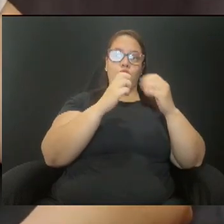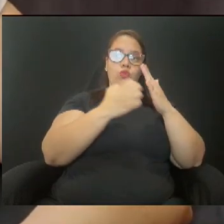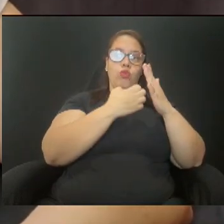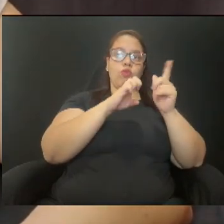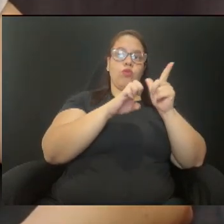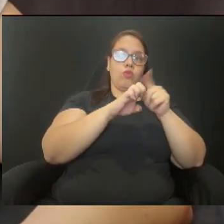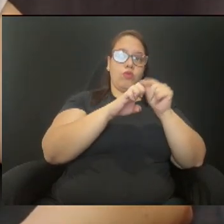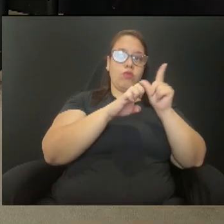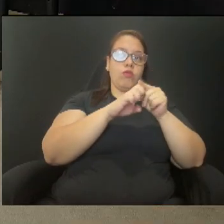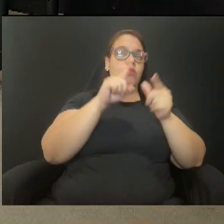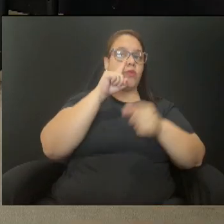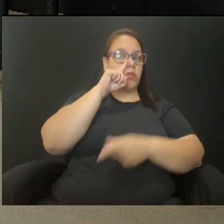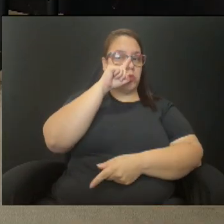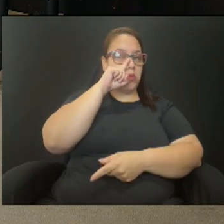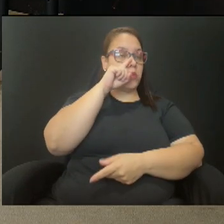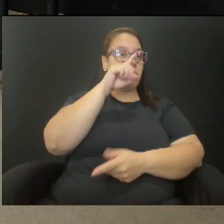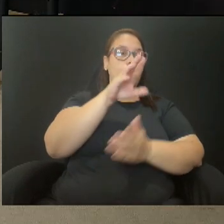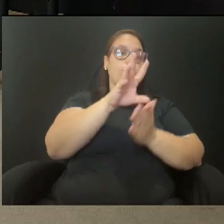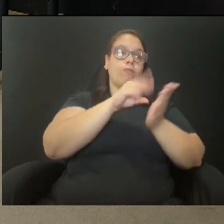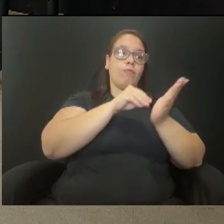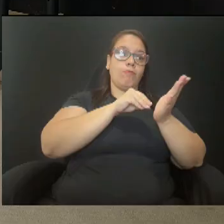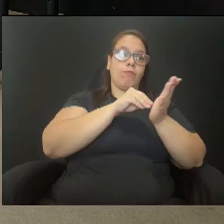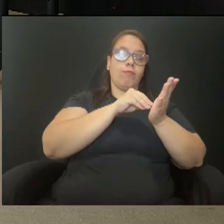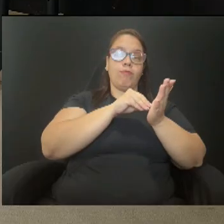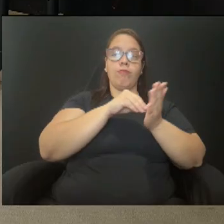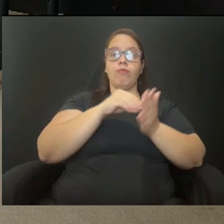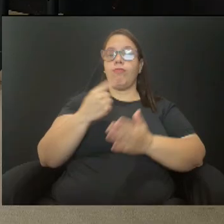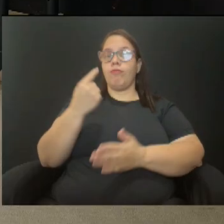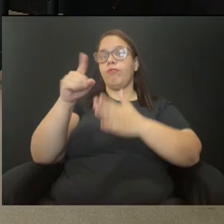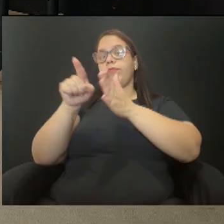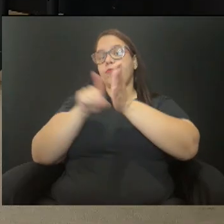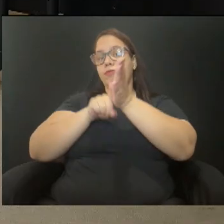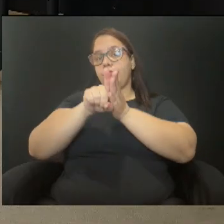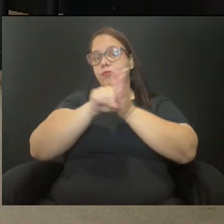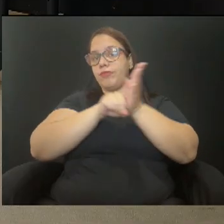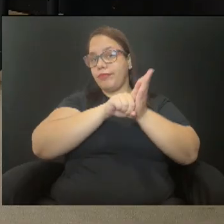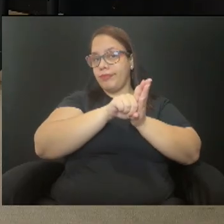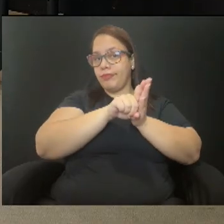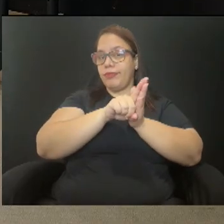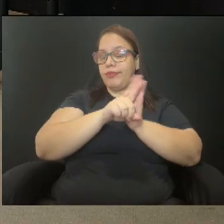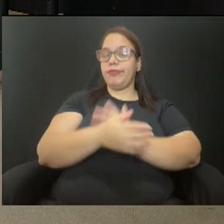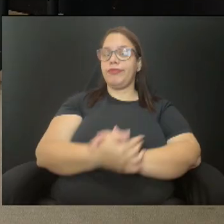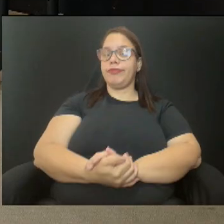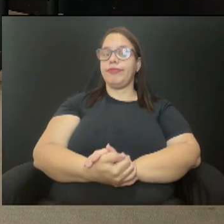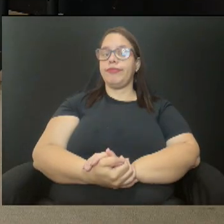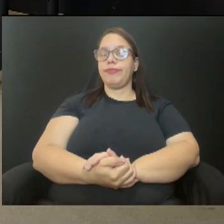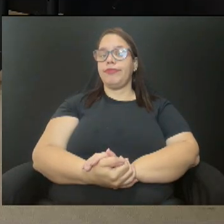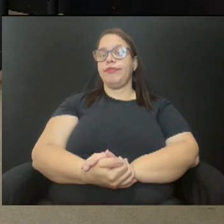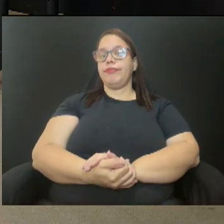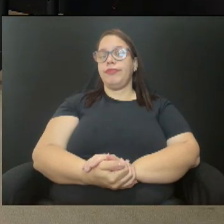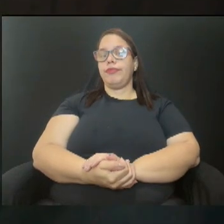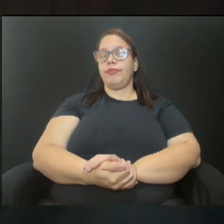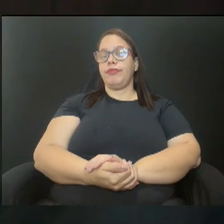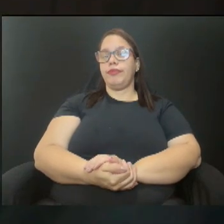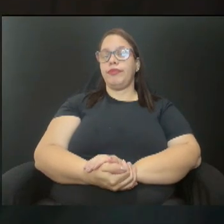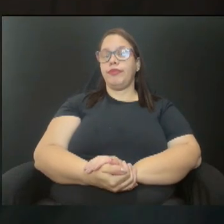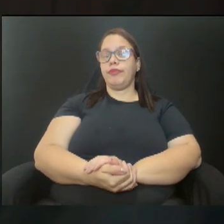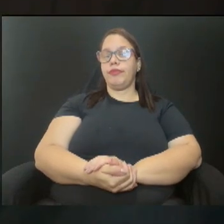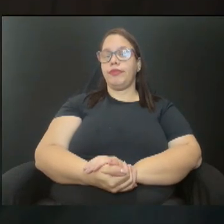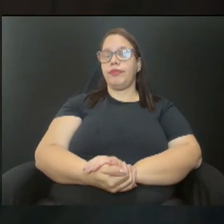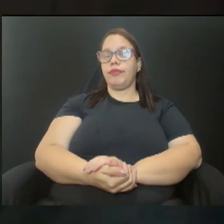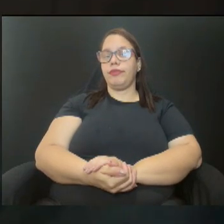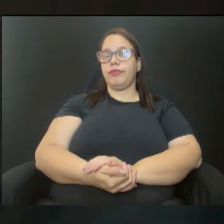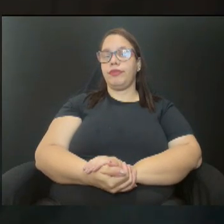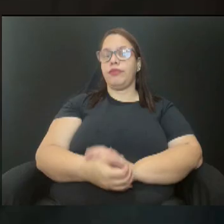dessa forma. A gente vai para mais pergunta, então. Vamos colocar aí na tela a próxima pergunta, que é da